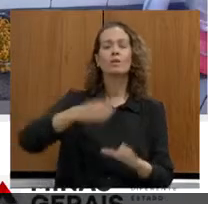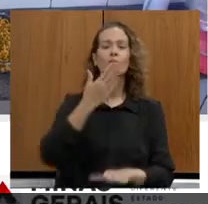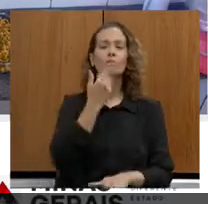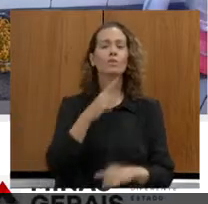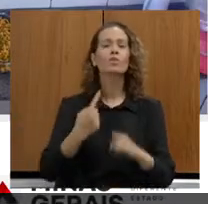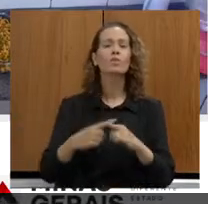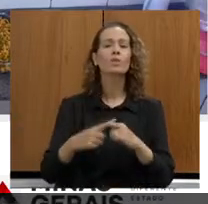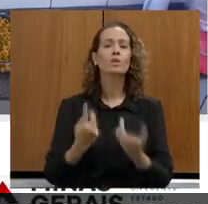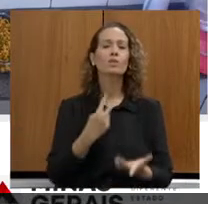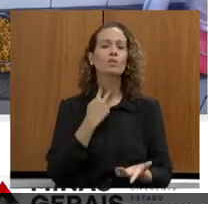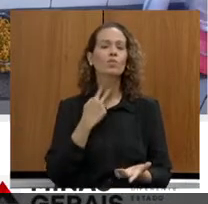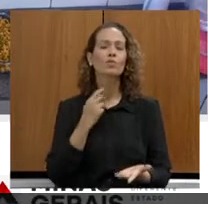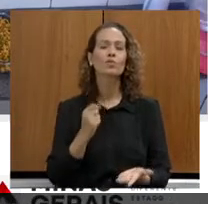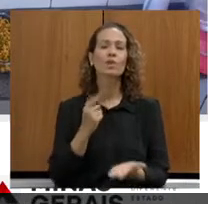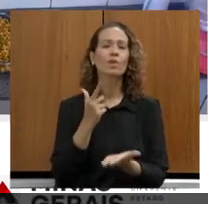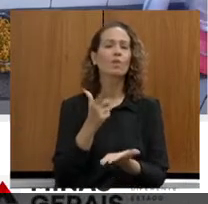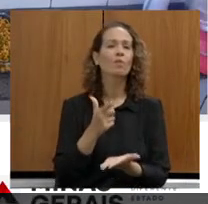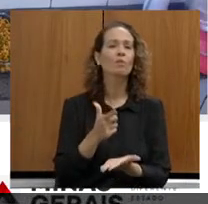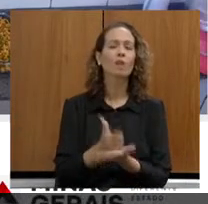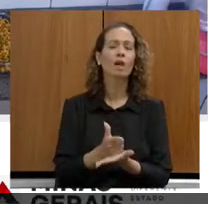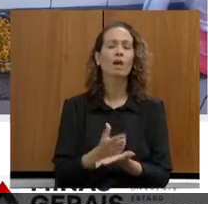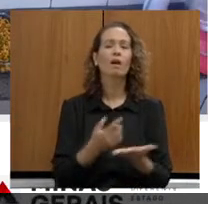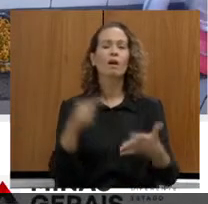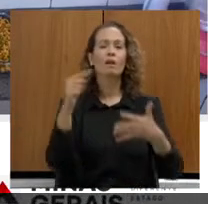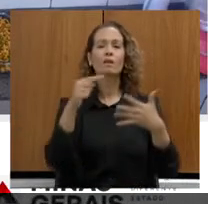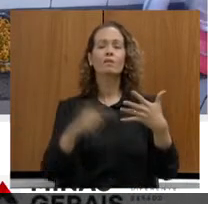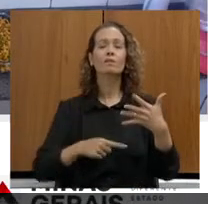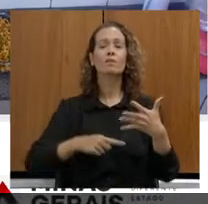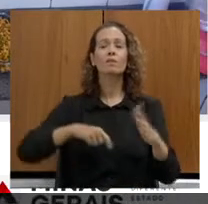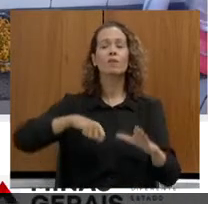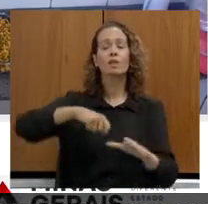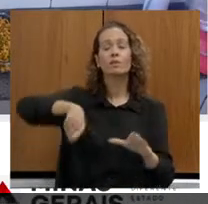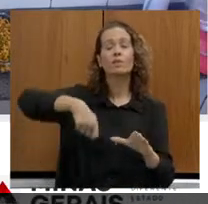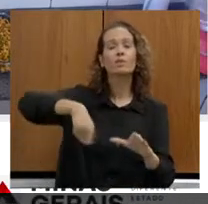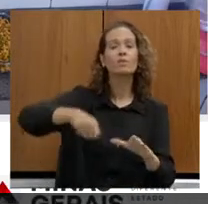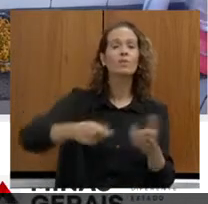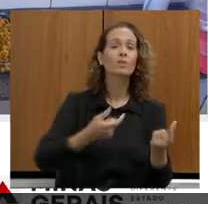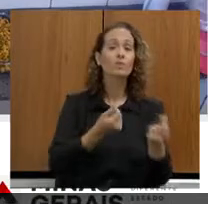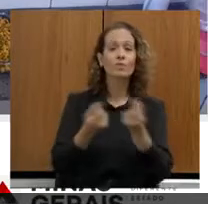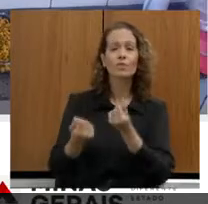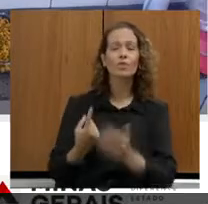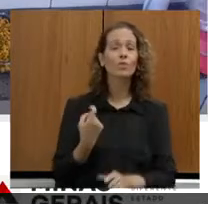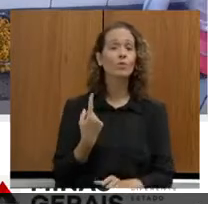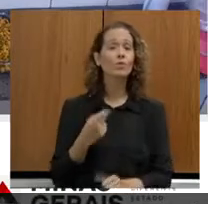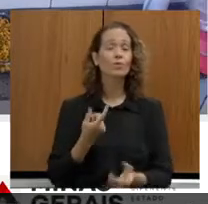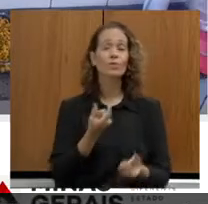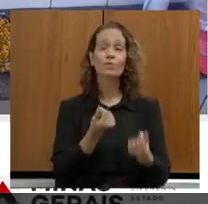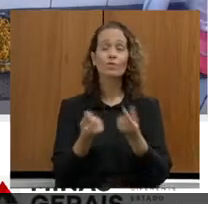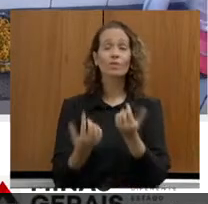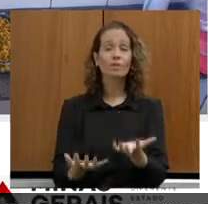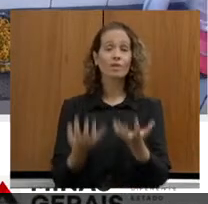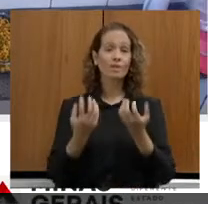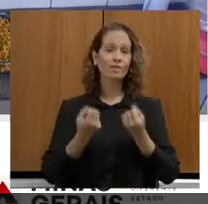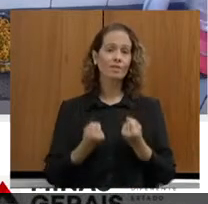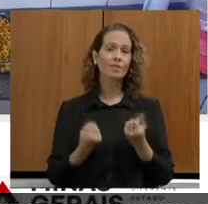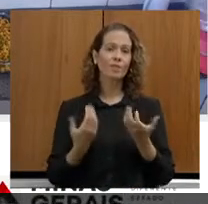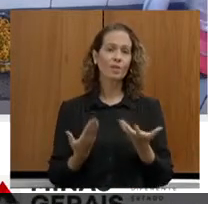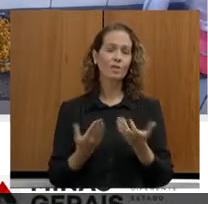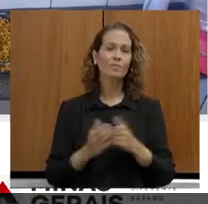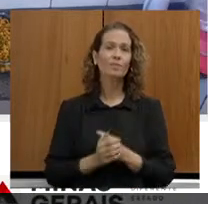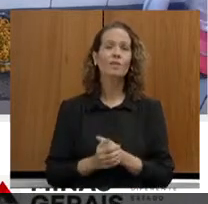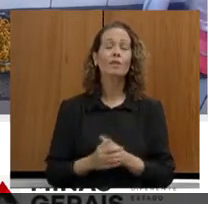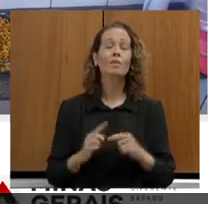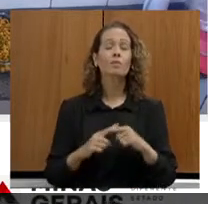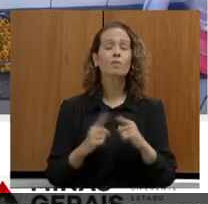comprar né os insumos para fazer a comida com o dinheiro o único dinheiro que ele recebia que era opinae É